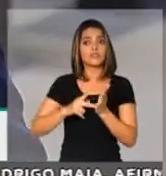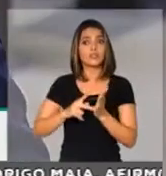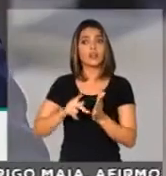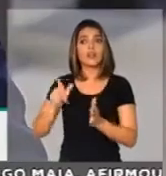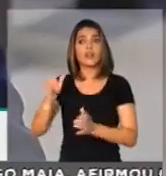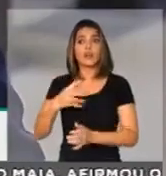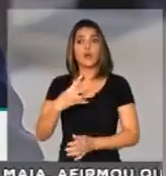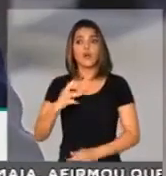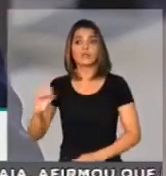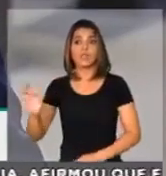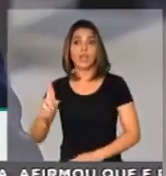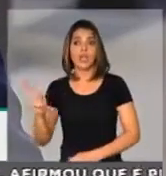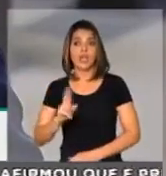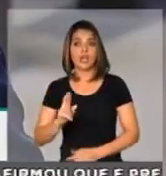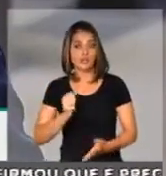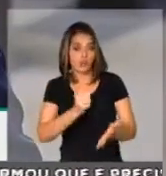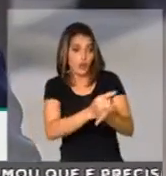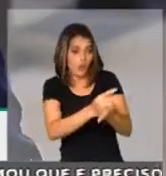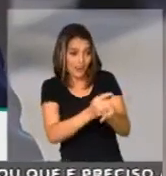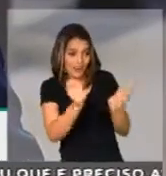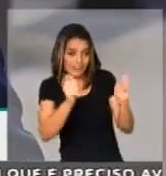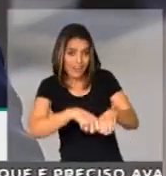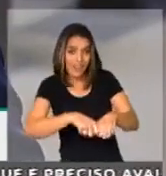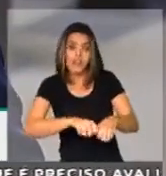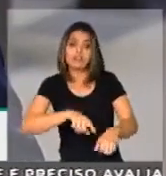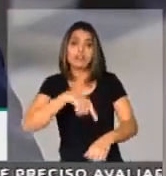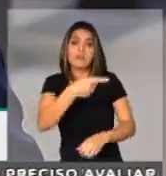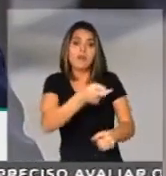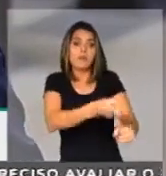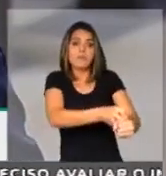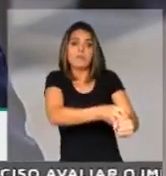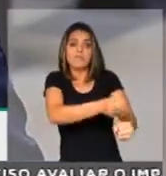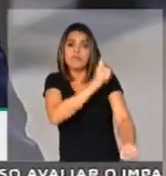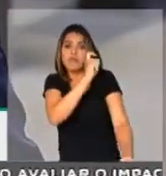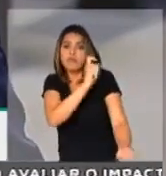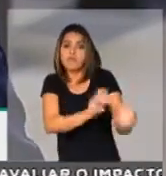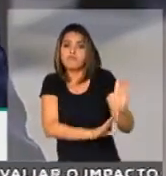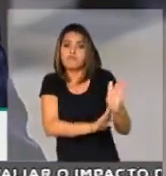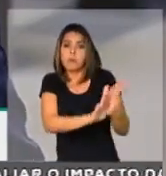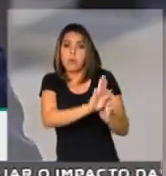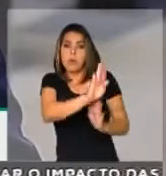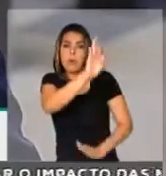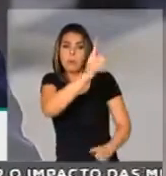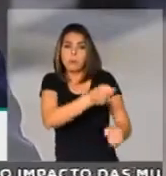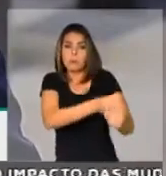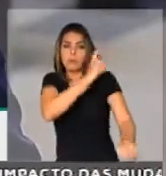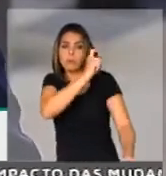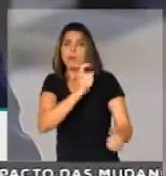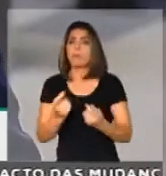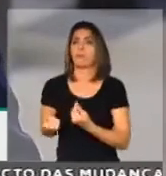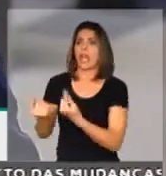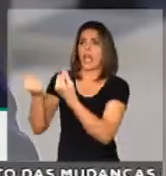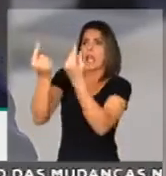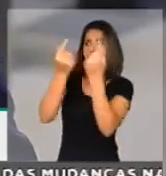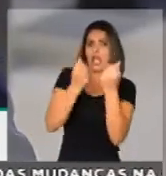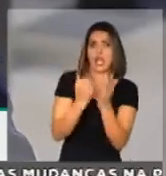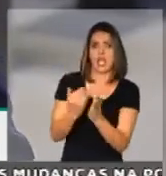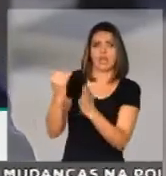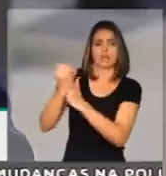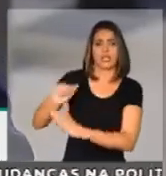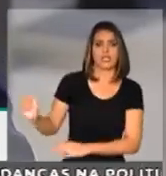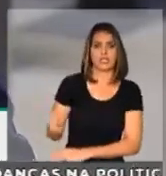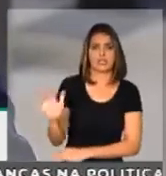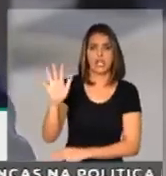de R$400 daqui a pouco, com a inflação e particularmente com o avanço dos preços do que